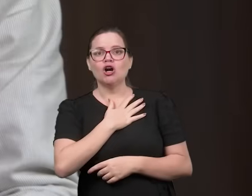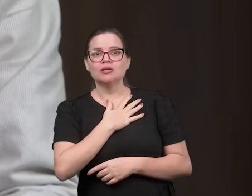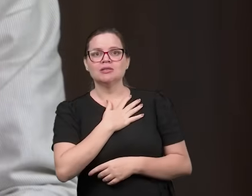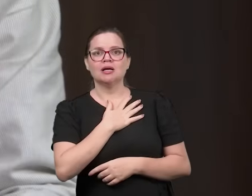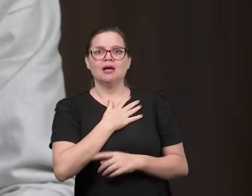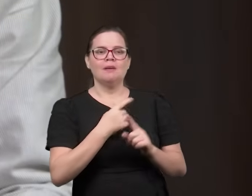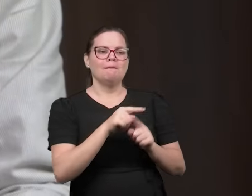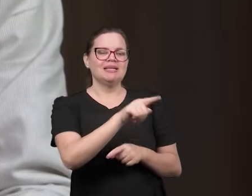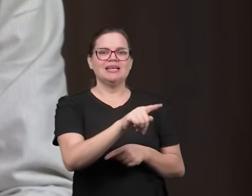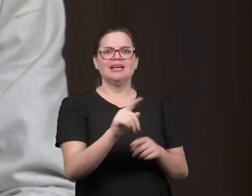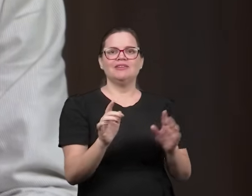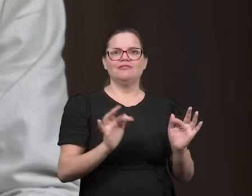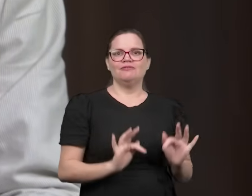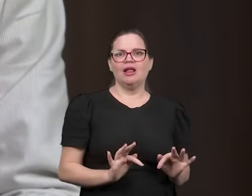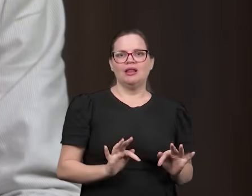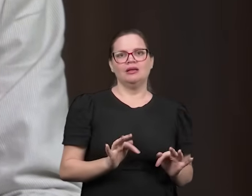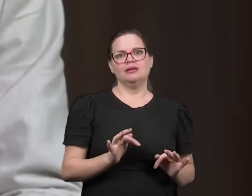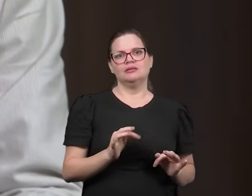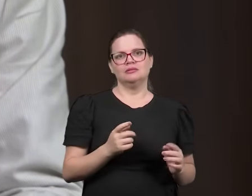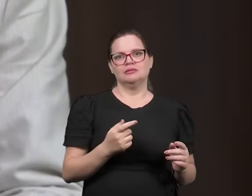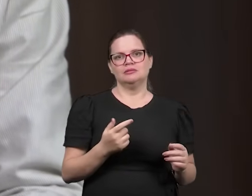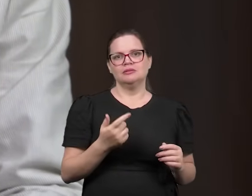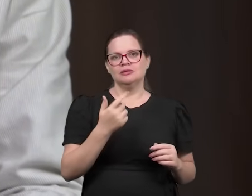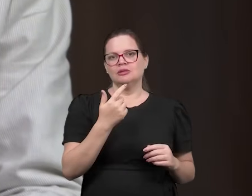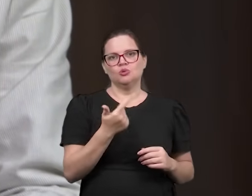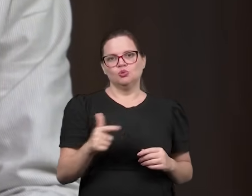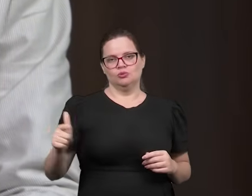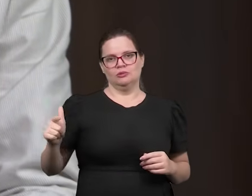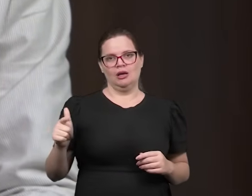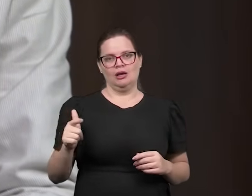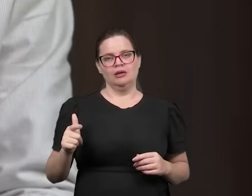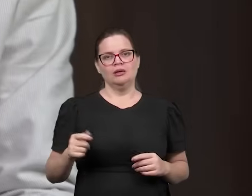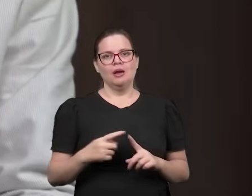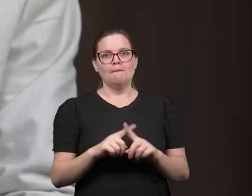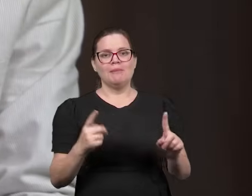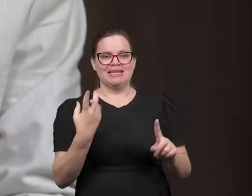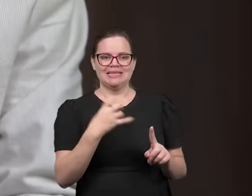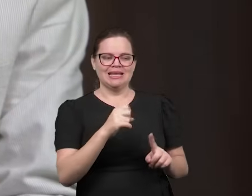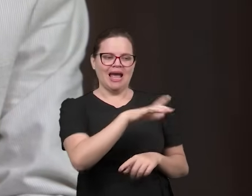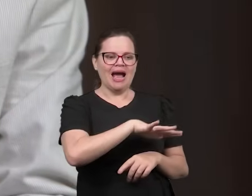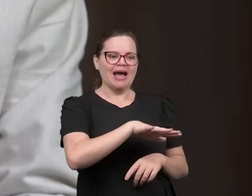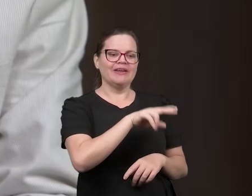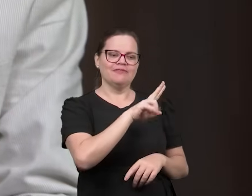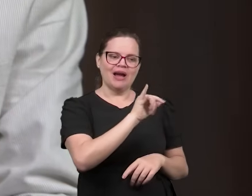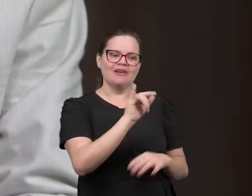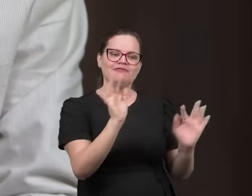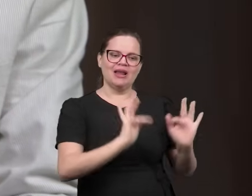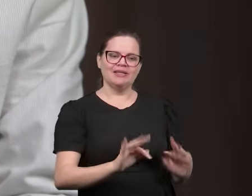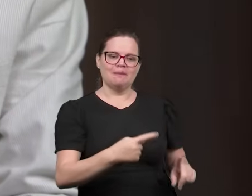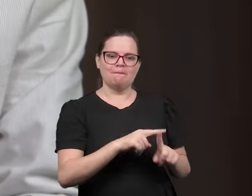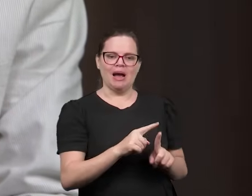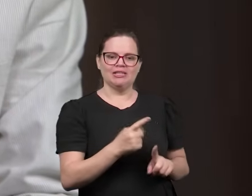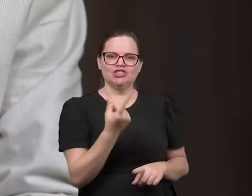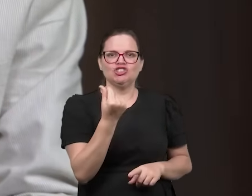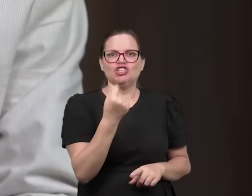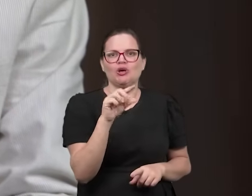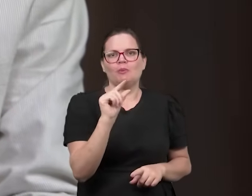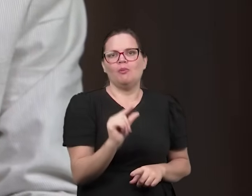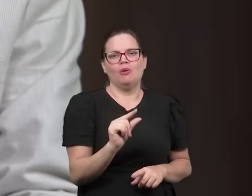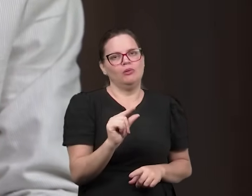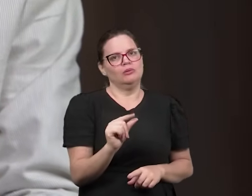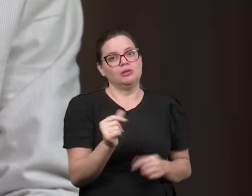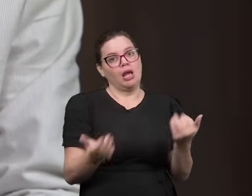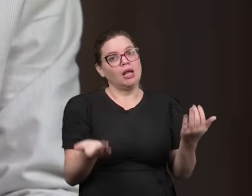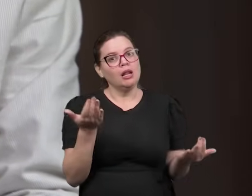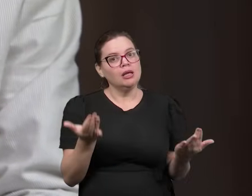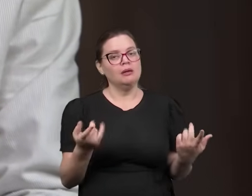fome. Exatamente. É o equilíbrio, é achar esse ponto. E agora eu vou falar sobre o pai, antes dele, eu ia falar sobre